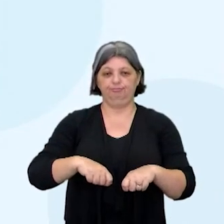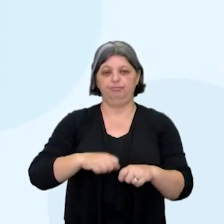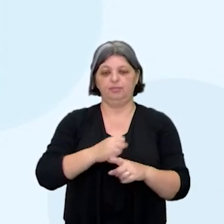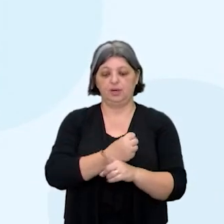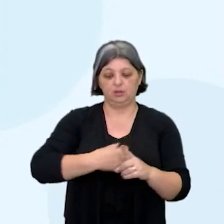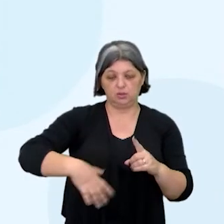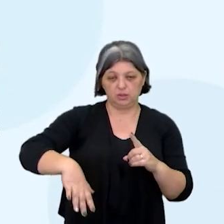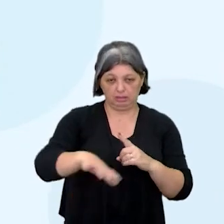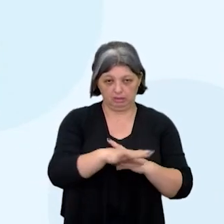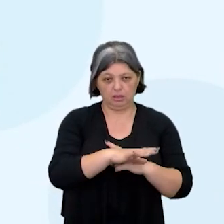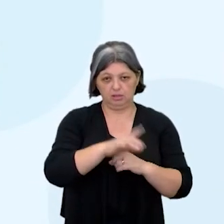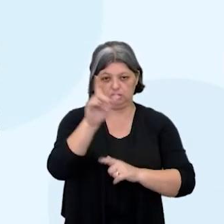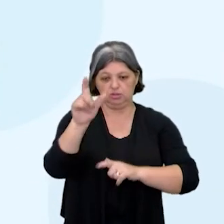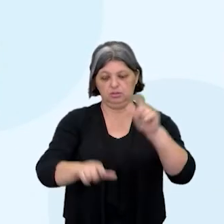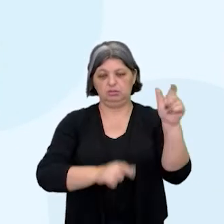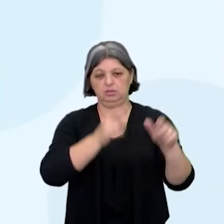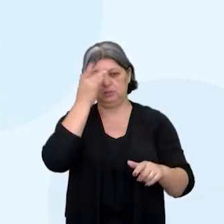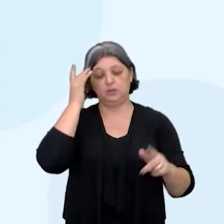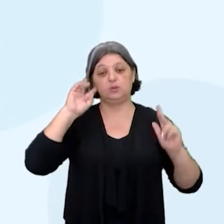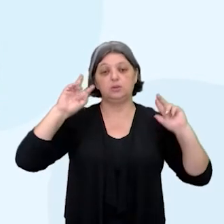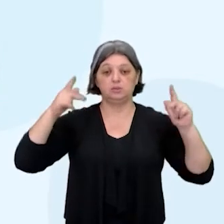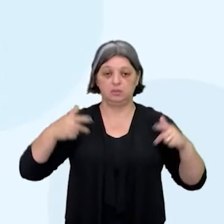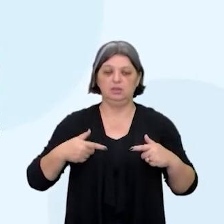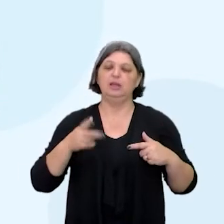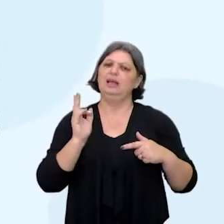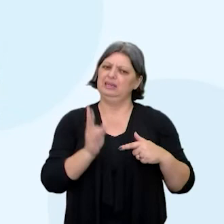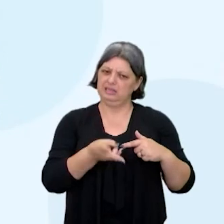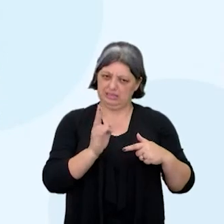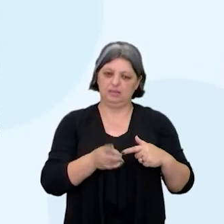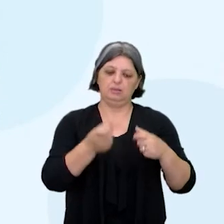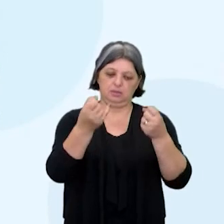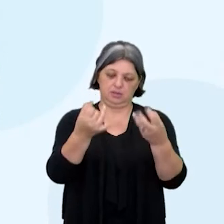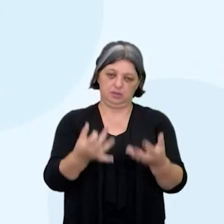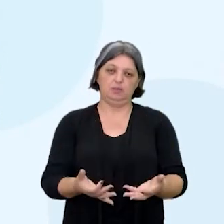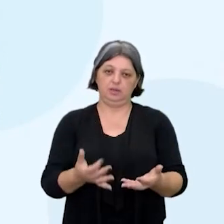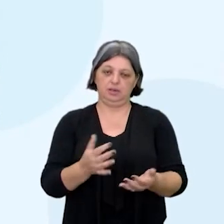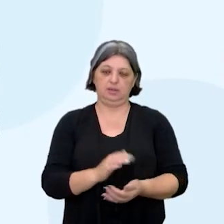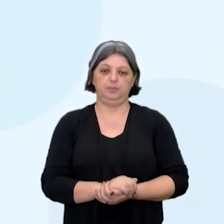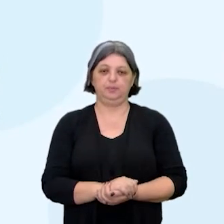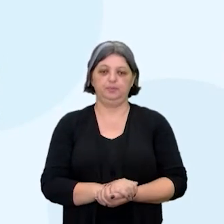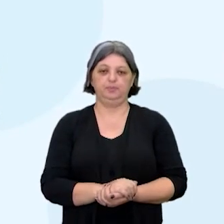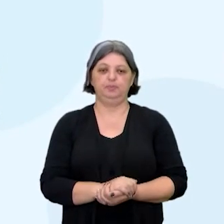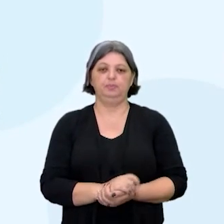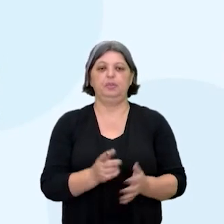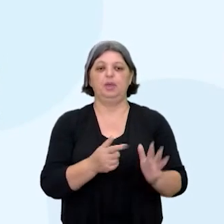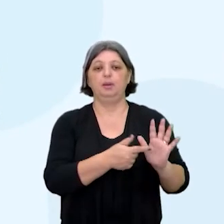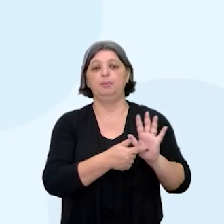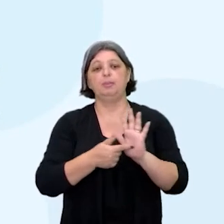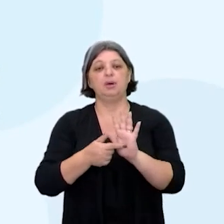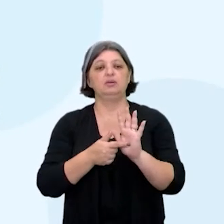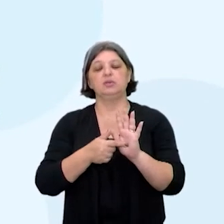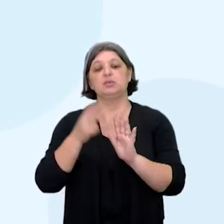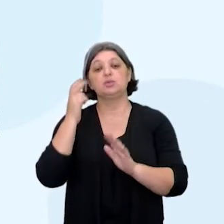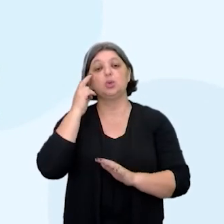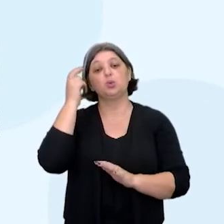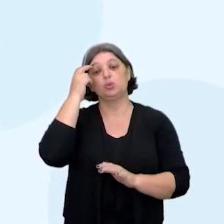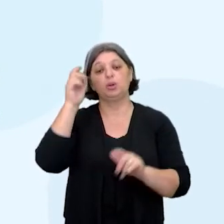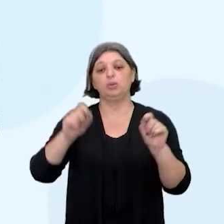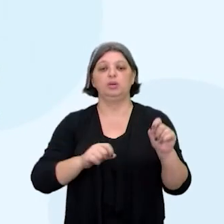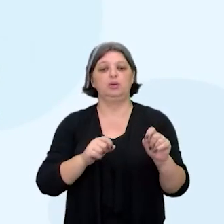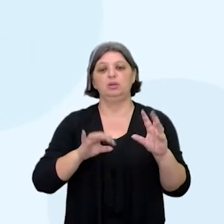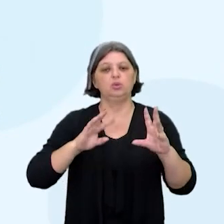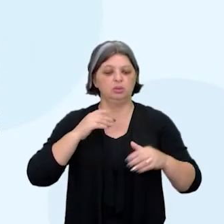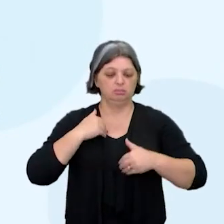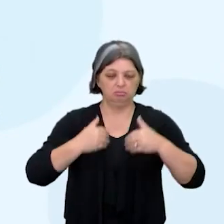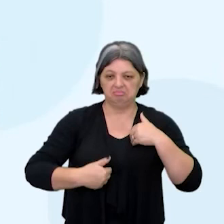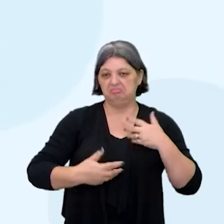como membro da sociedade. Então, nós sempre falamos dessa definição. Manifestação cultural. Toda forma de expressão